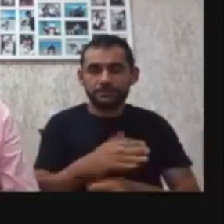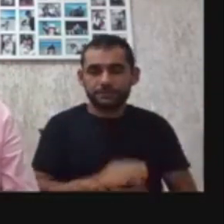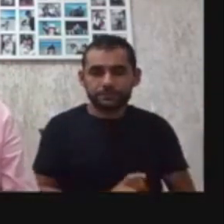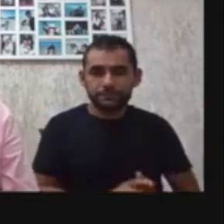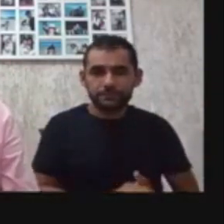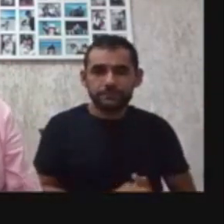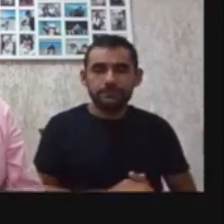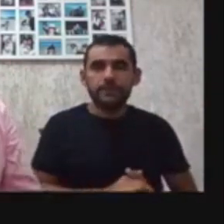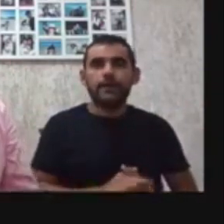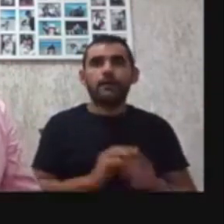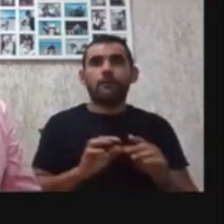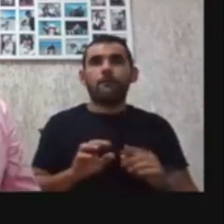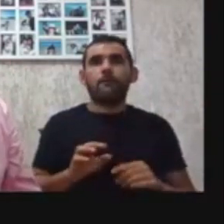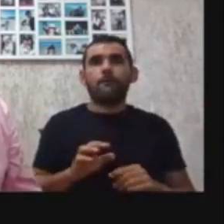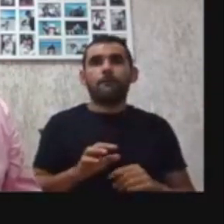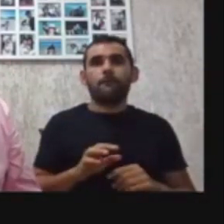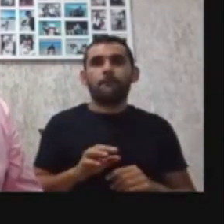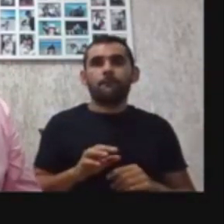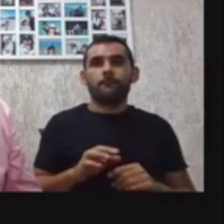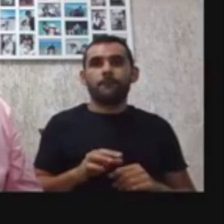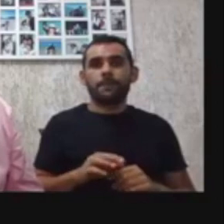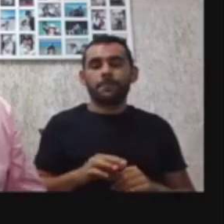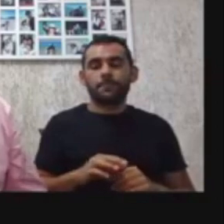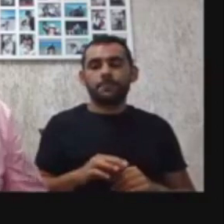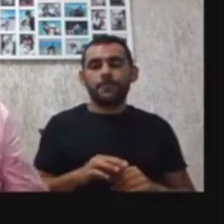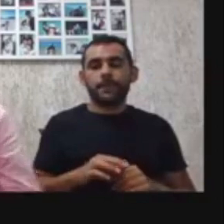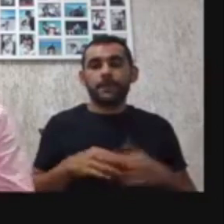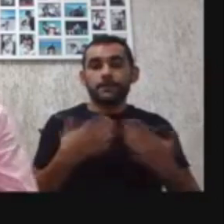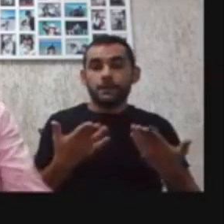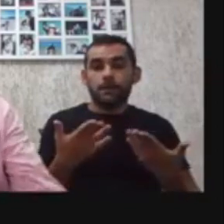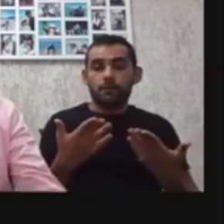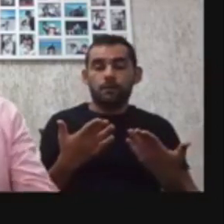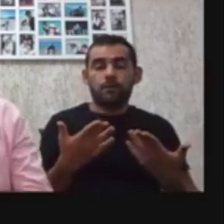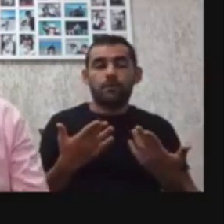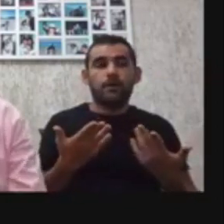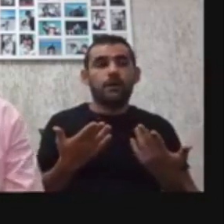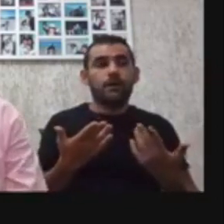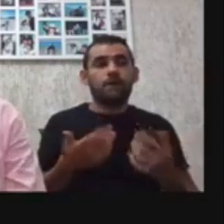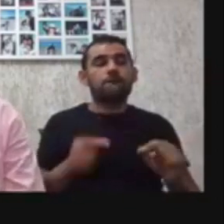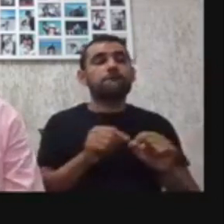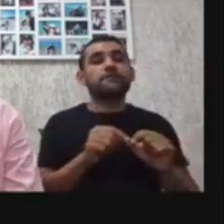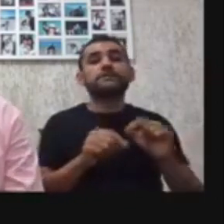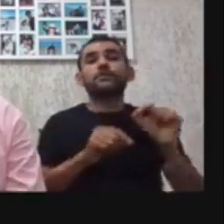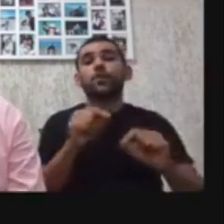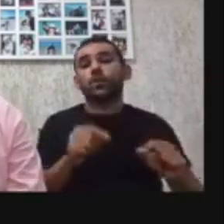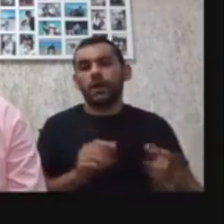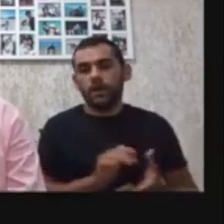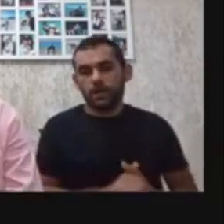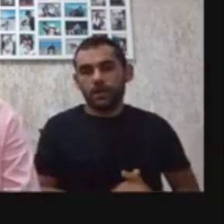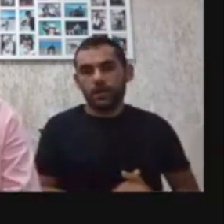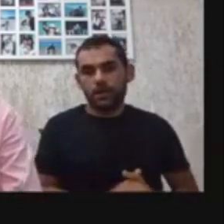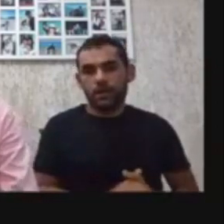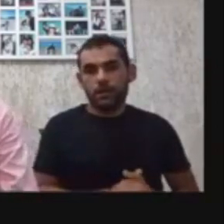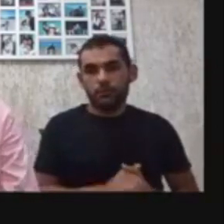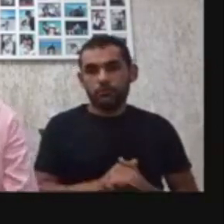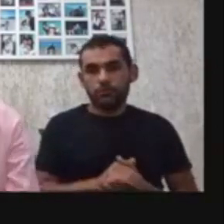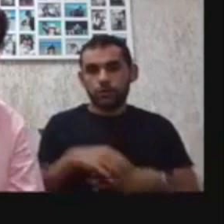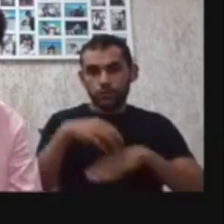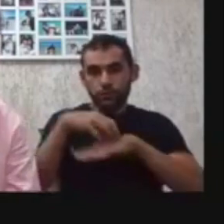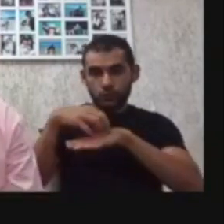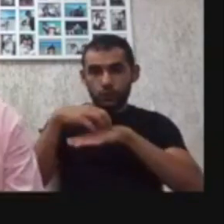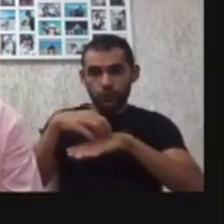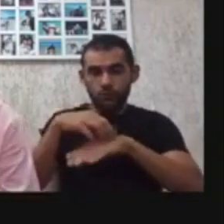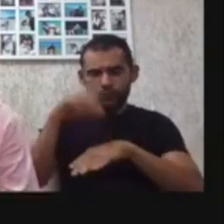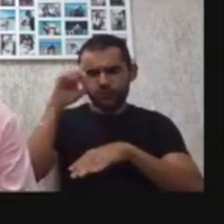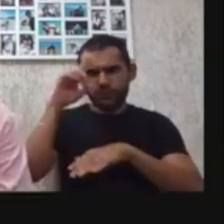população tem que ser atendida. O que está acontecendo? Você entendeu? Porque senão, né? O que a gente vai fazer aqui? Vou colocar 2 ônibus por dia, vou